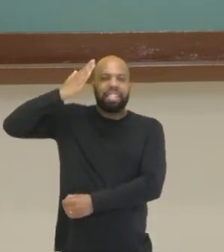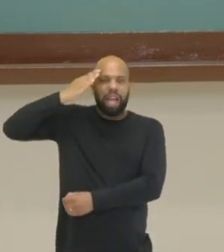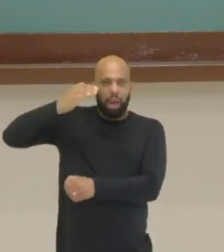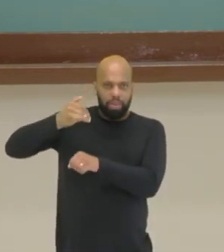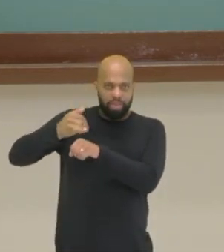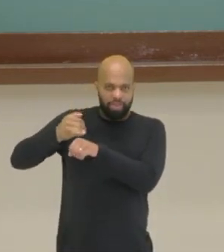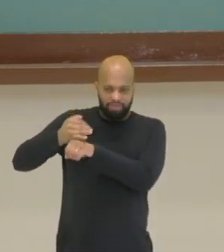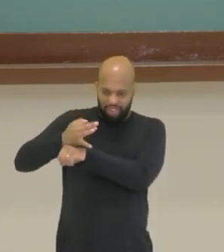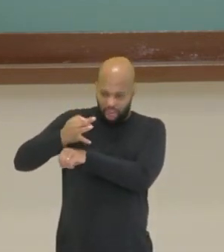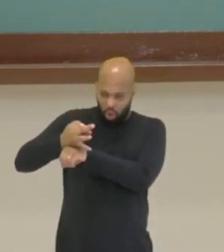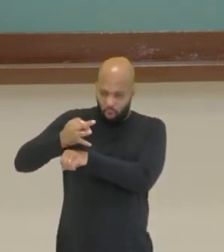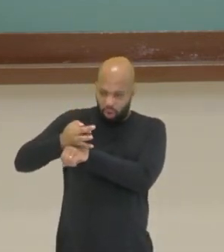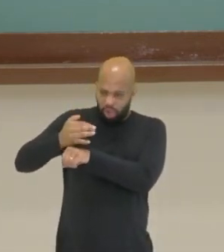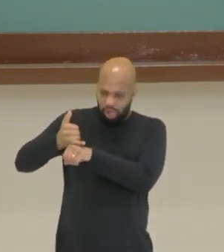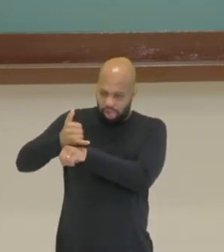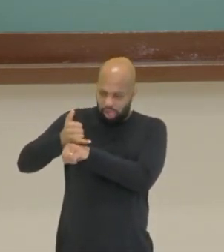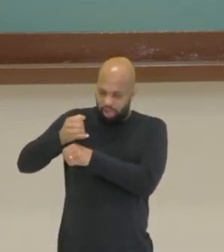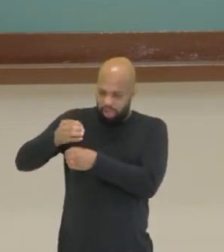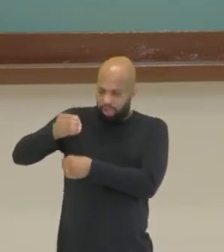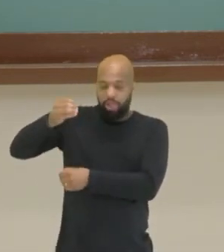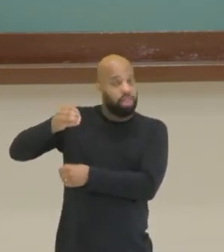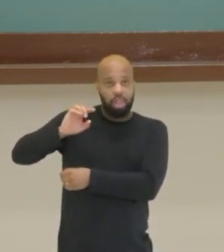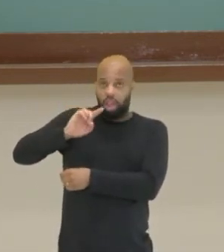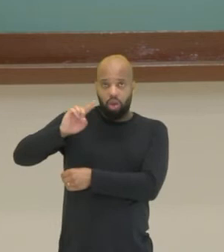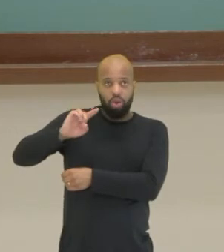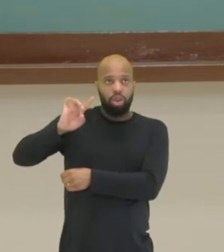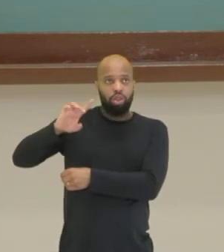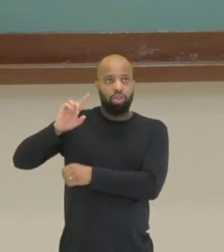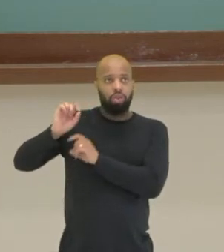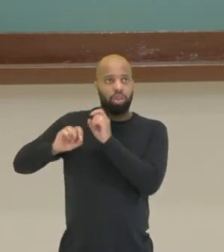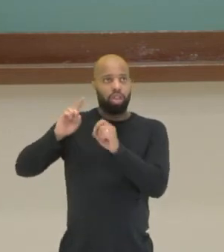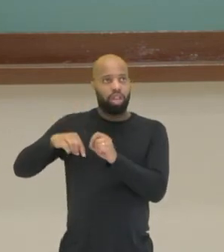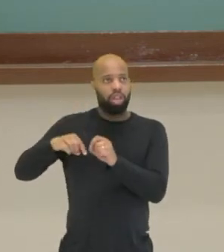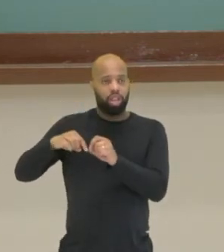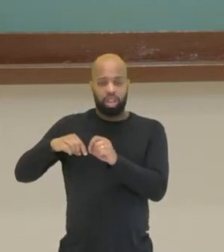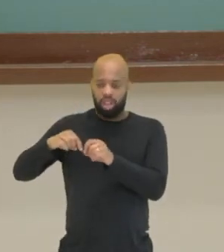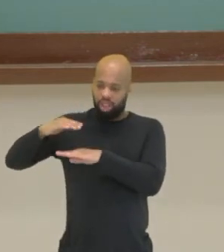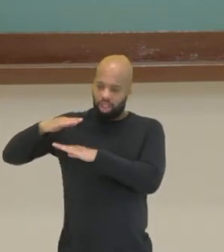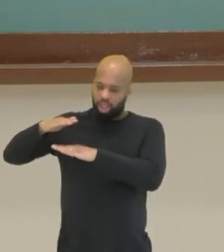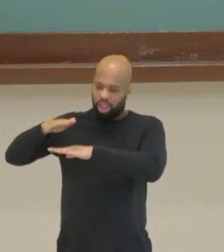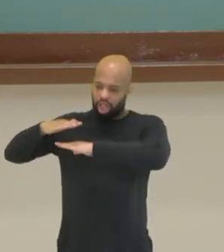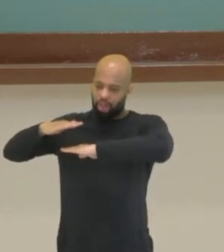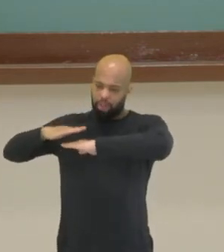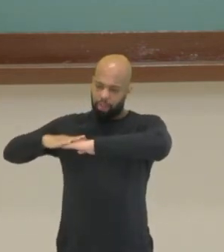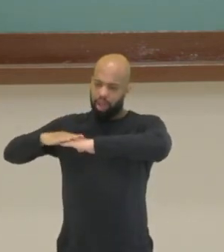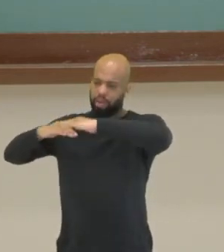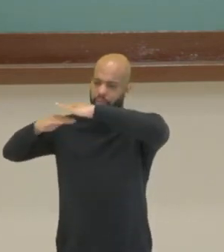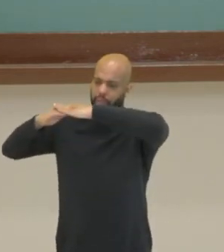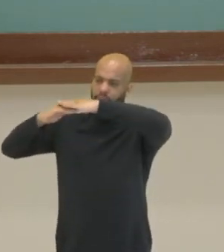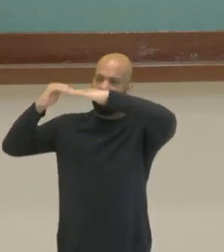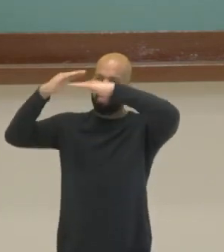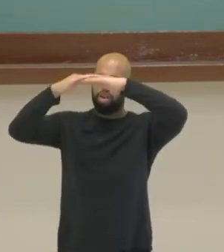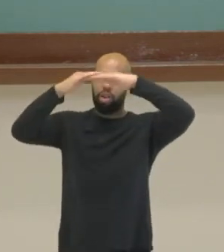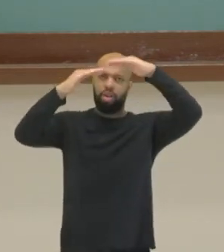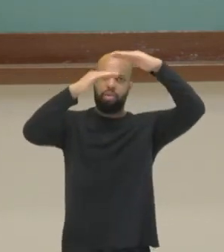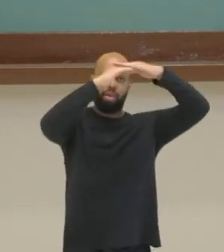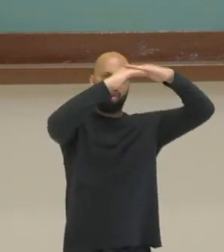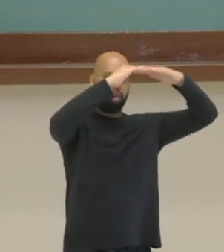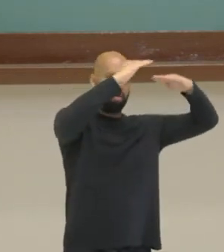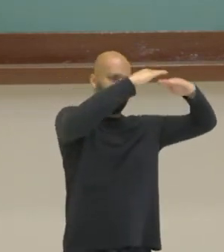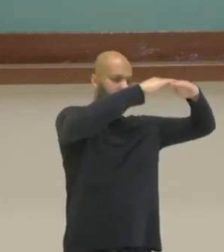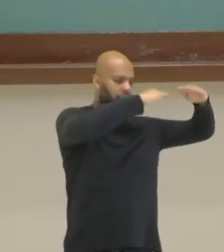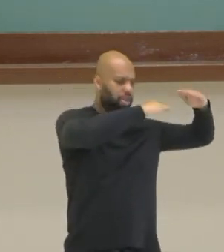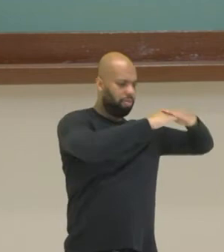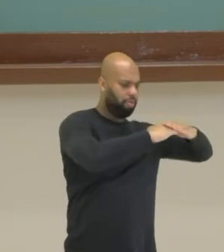ferro sustentando, apenas tijolos que vão se encontrar e elas vão se assentar, prendendo uma com a outra, fazendo o trabalho